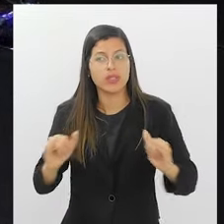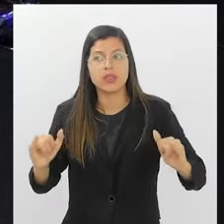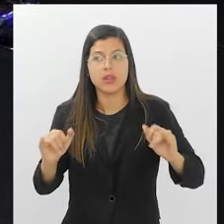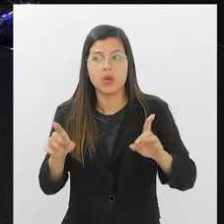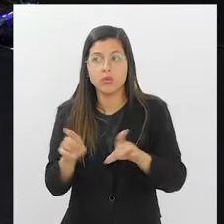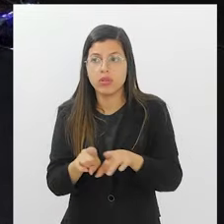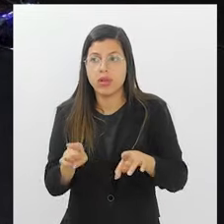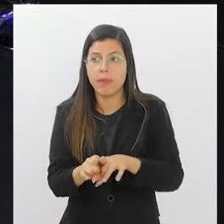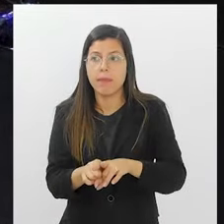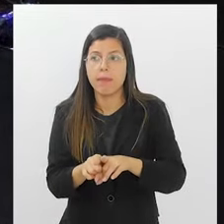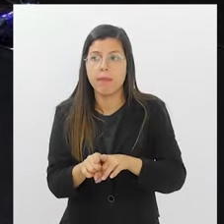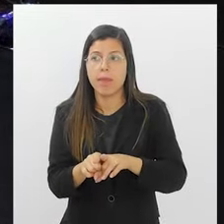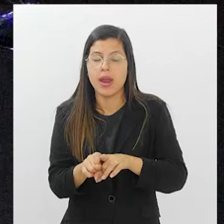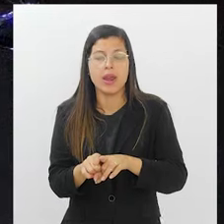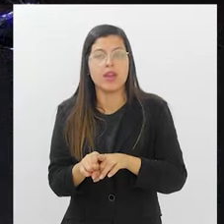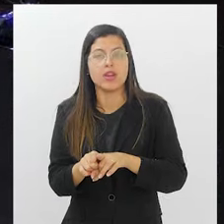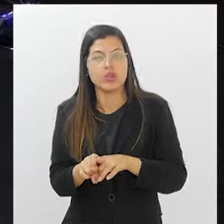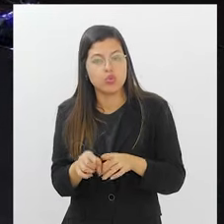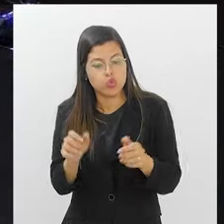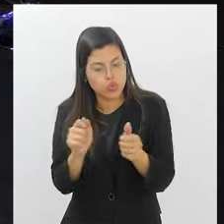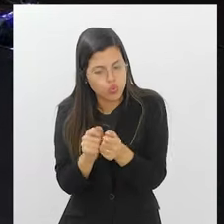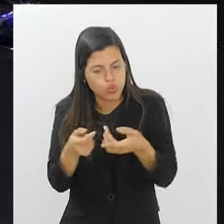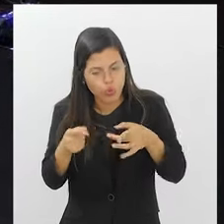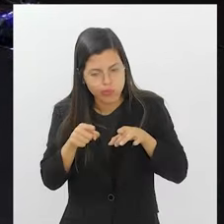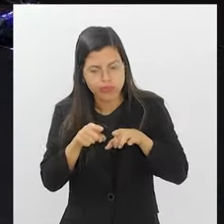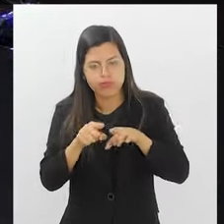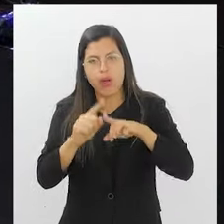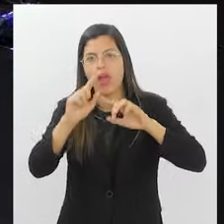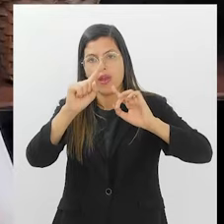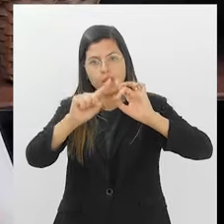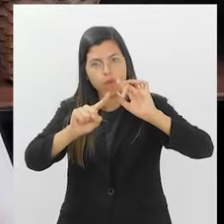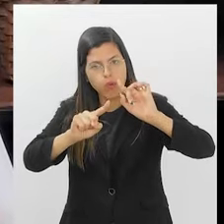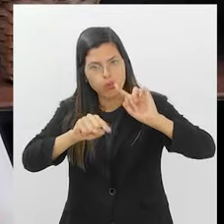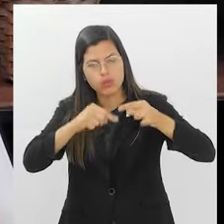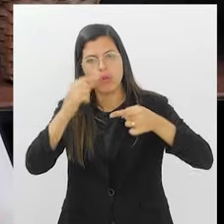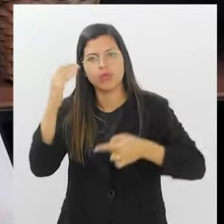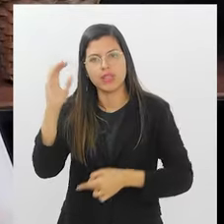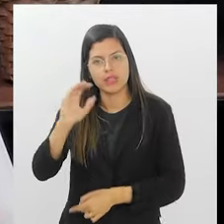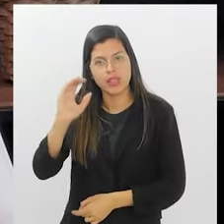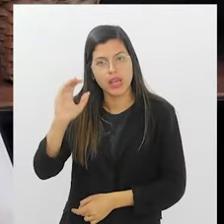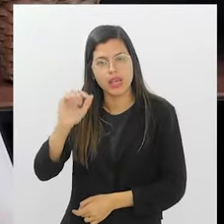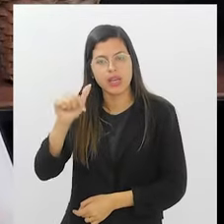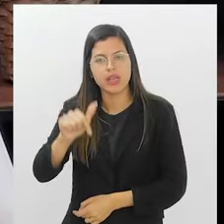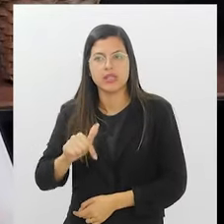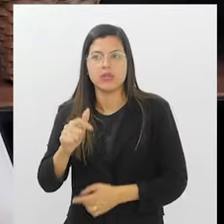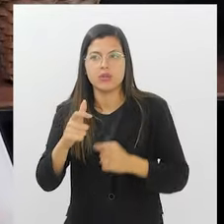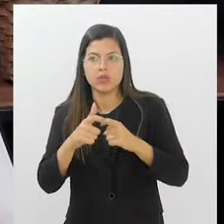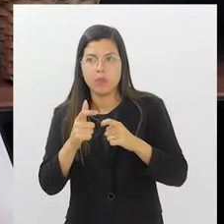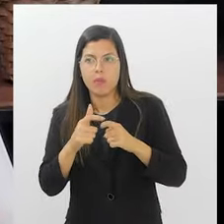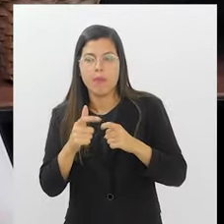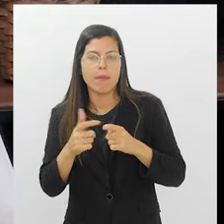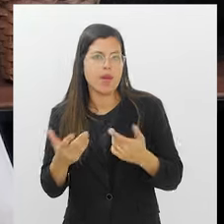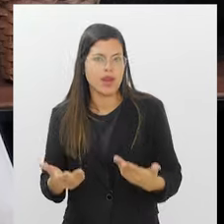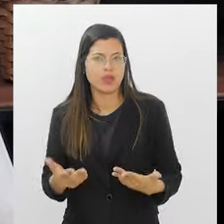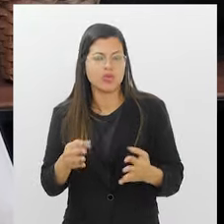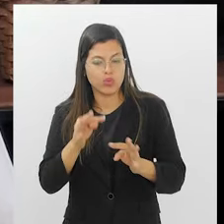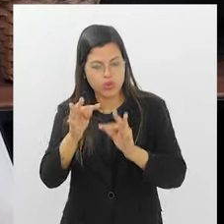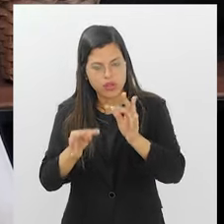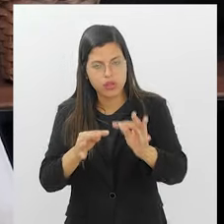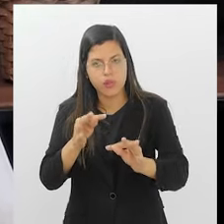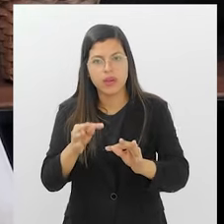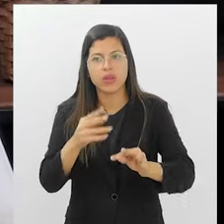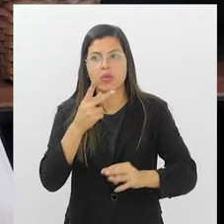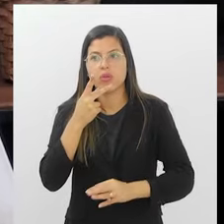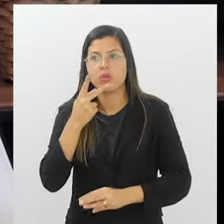anda lado a lado também com a evolução da ciência, dos métodos, dos tratamentos e do diagnóstico. E falando